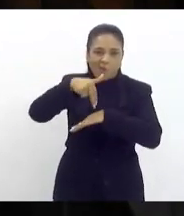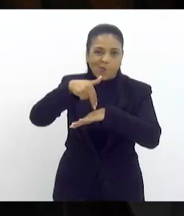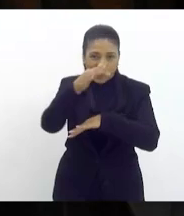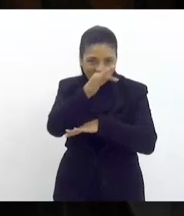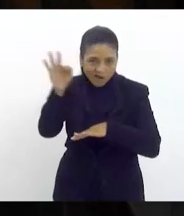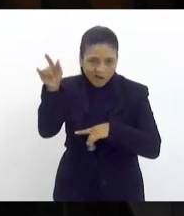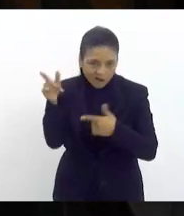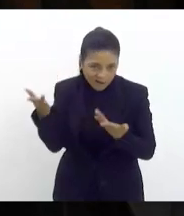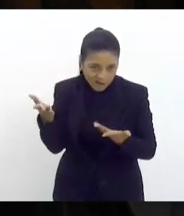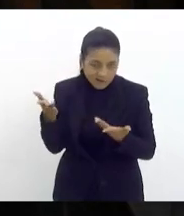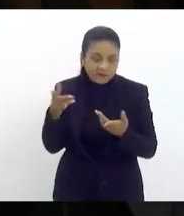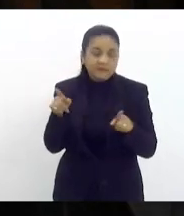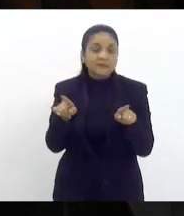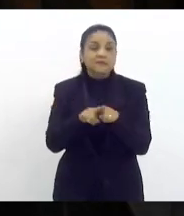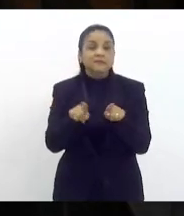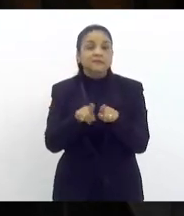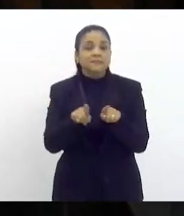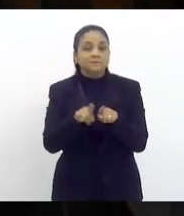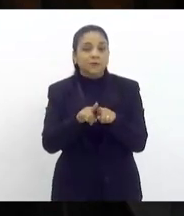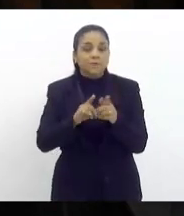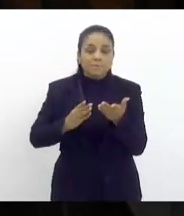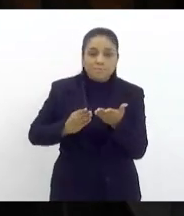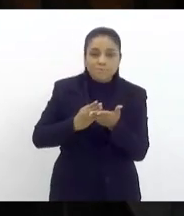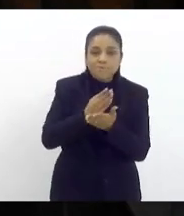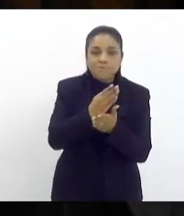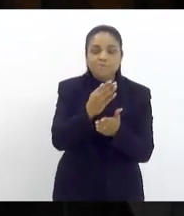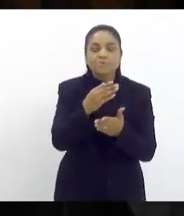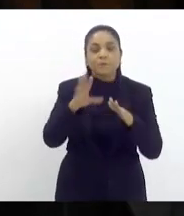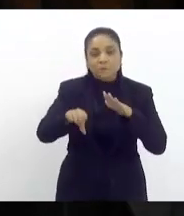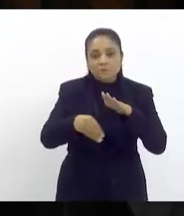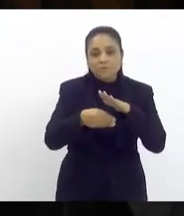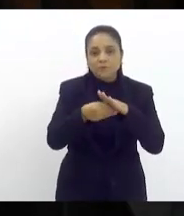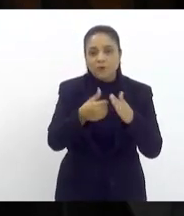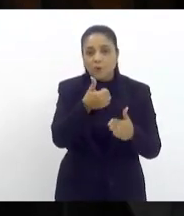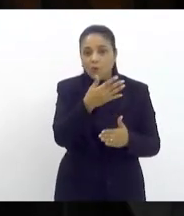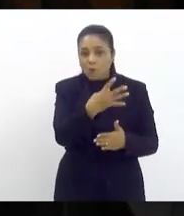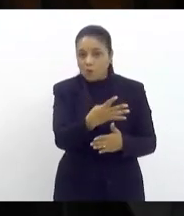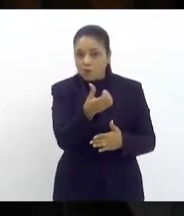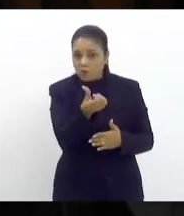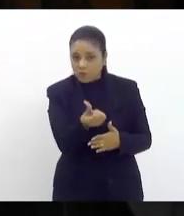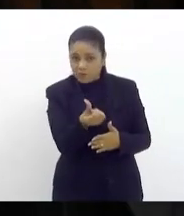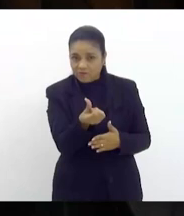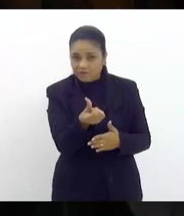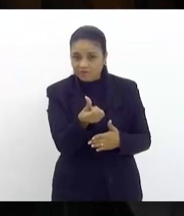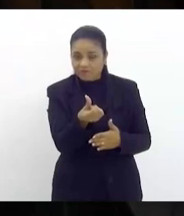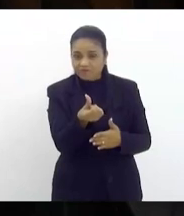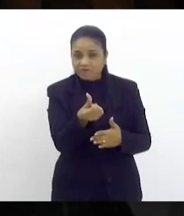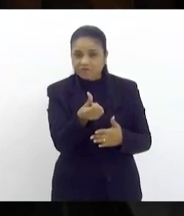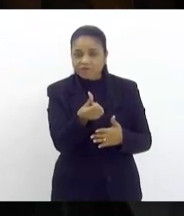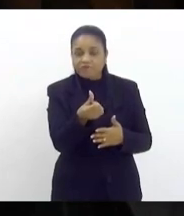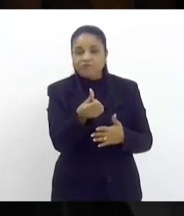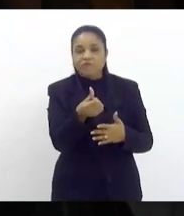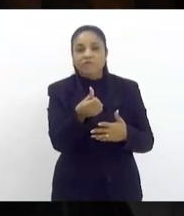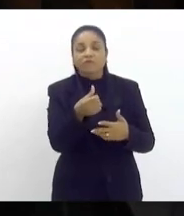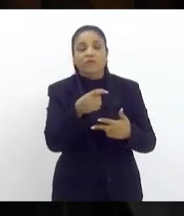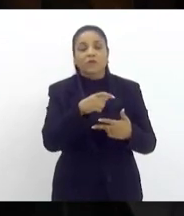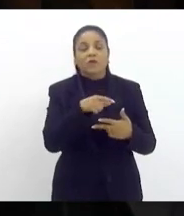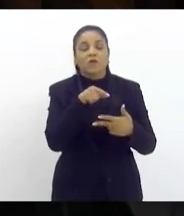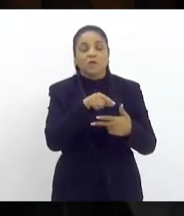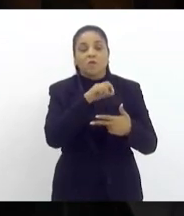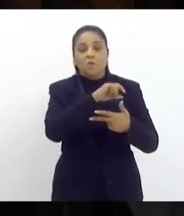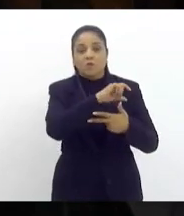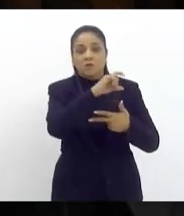Como também foi aprovada a emenda 46, que excita o Poder Executivo a